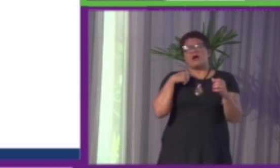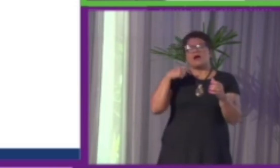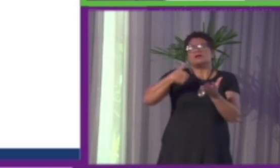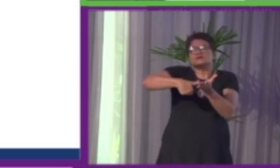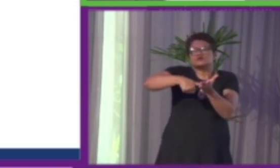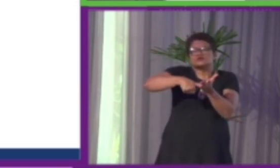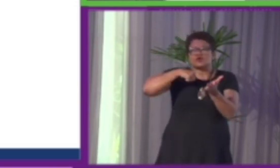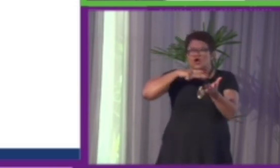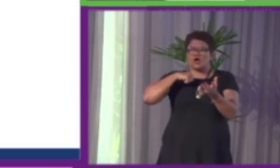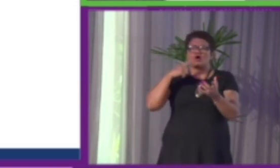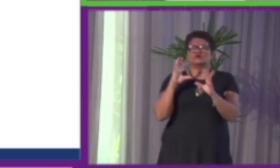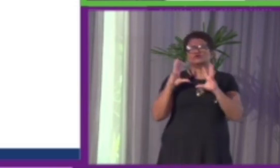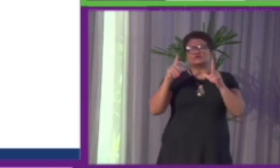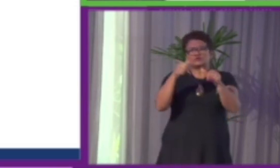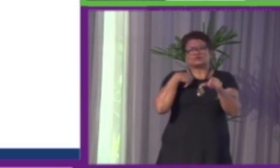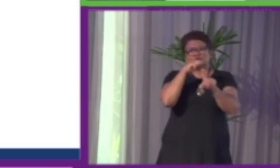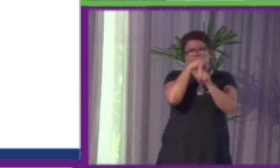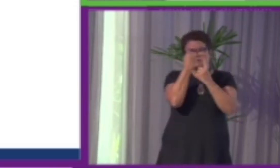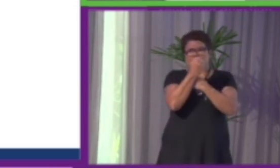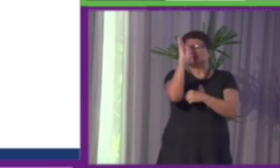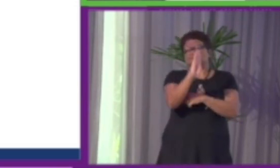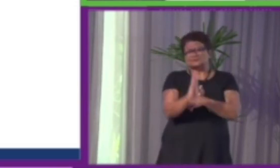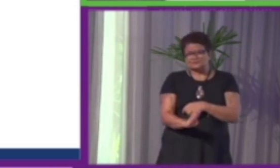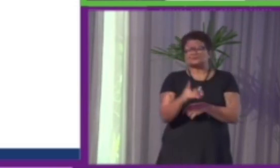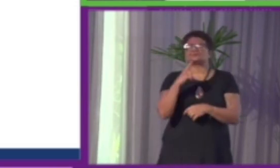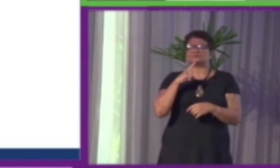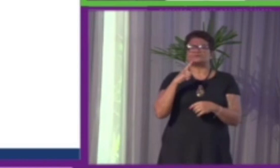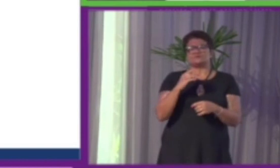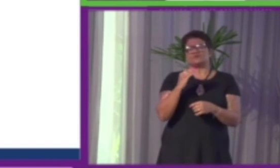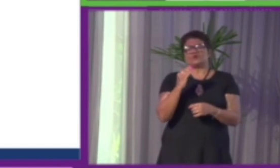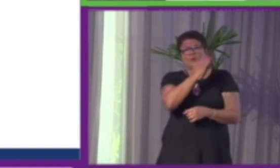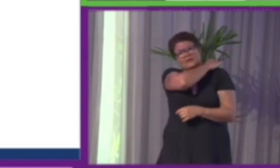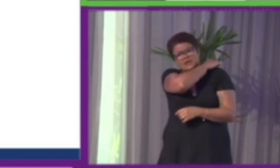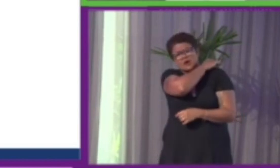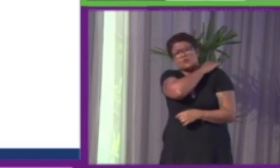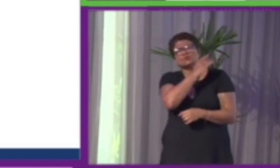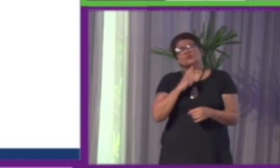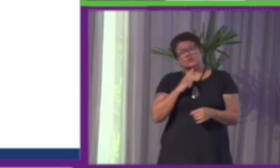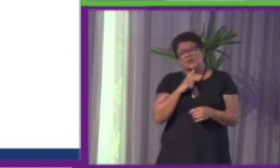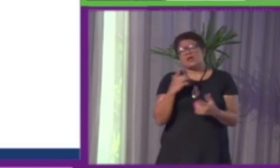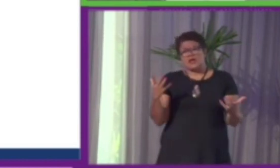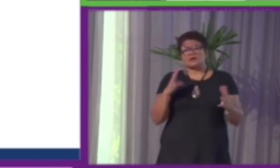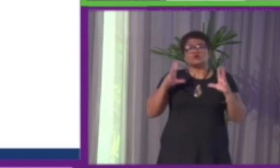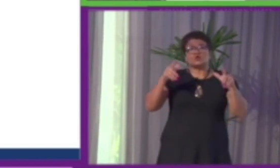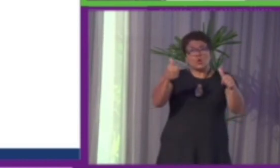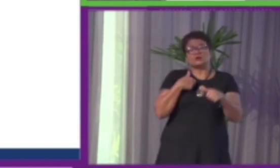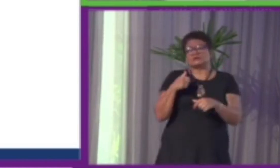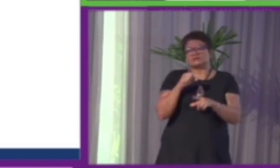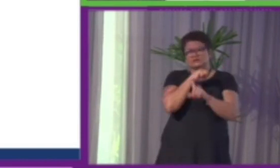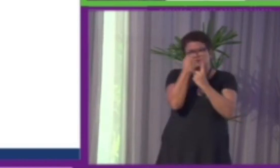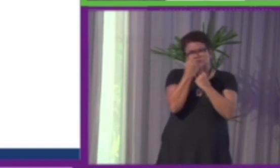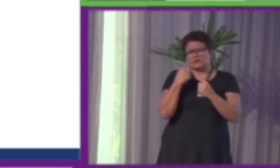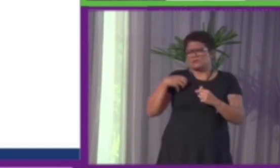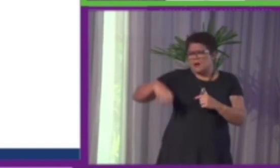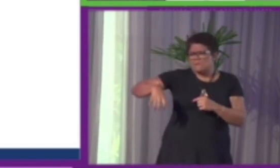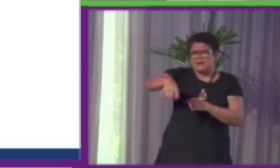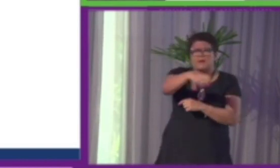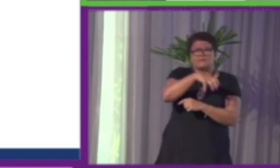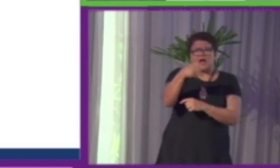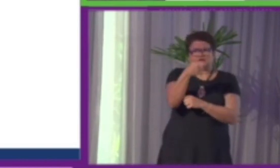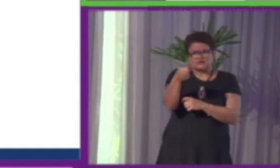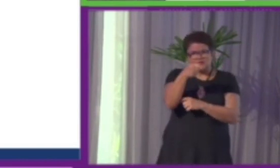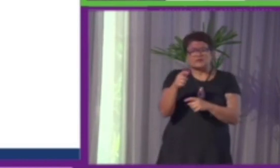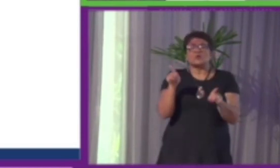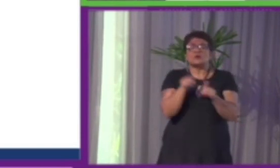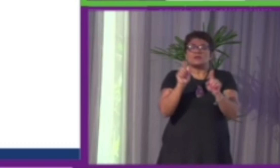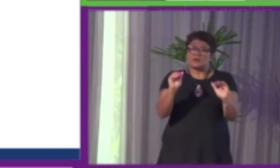da Saúde e de várias outras associações e de outros médicos também, onde podiam estar intervindo, e, sobretudo, também do próprio